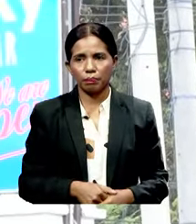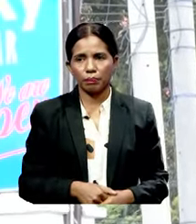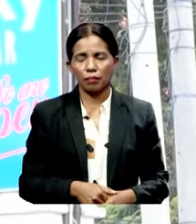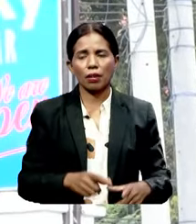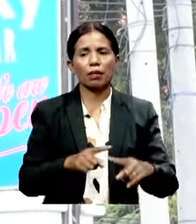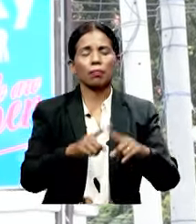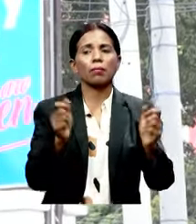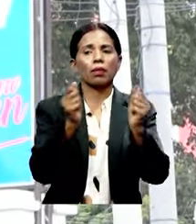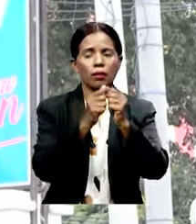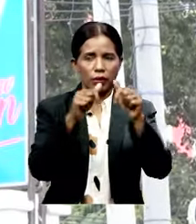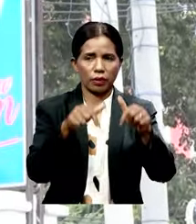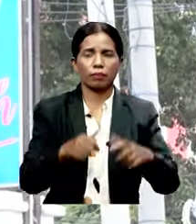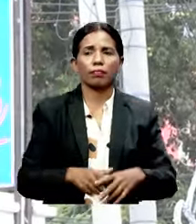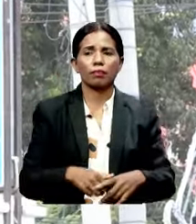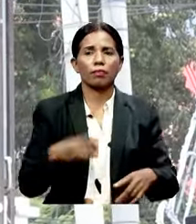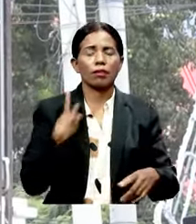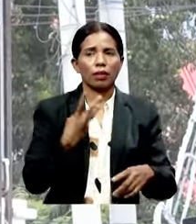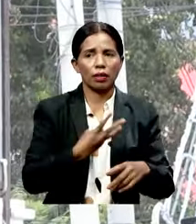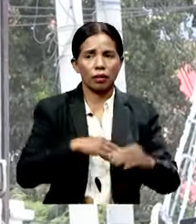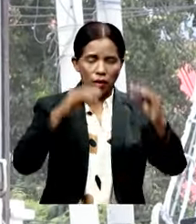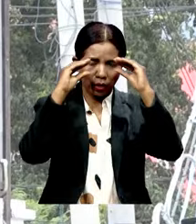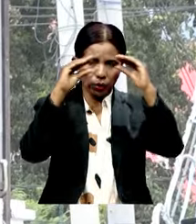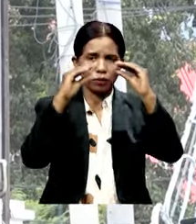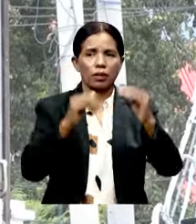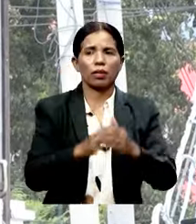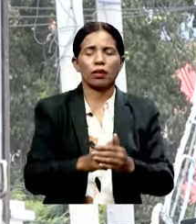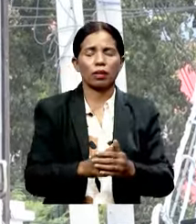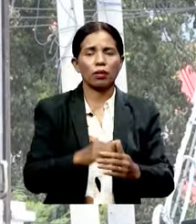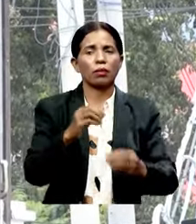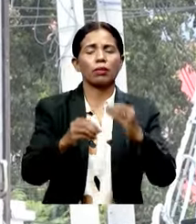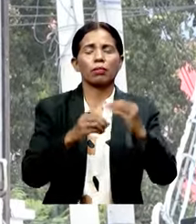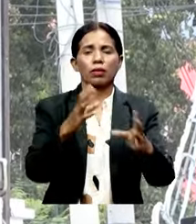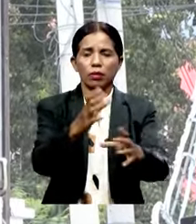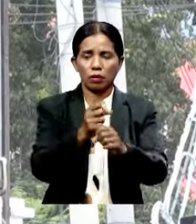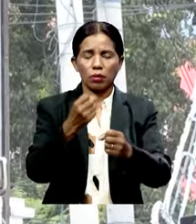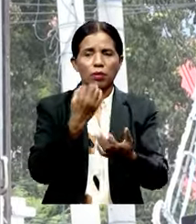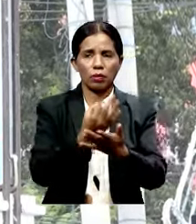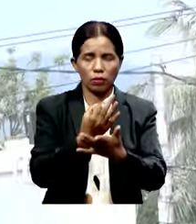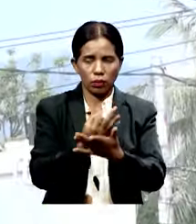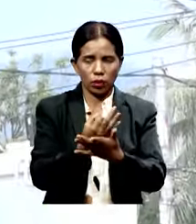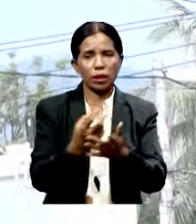Mas hoje de né, e da noite ainda deu, cada que se moça, rai.